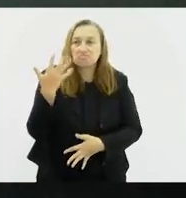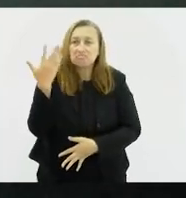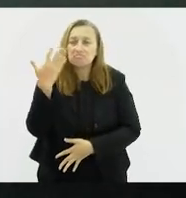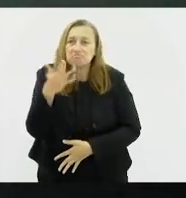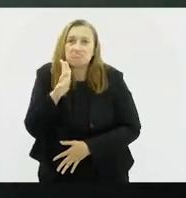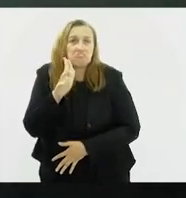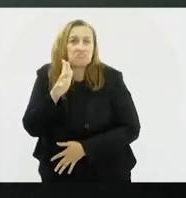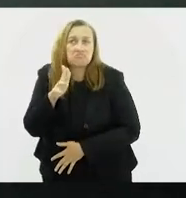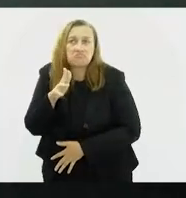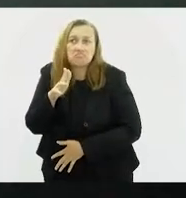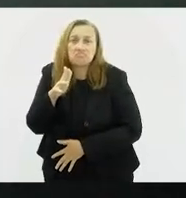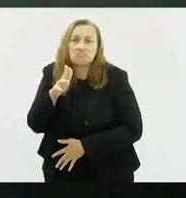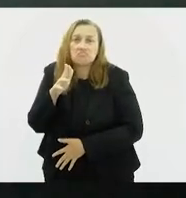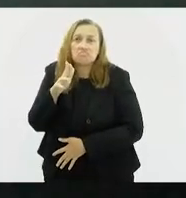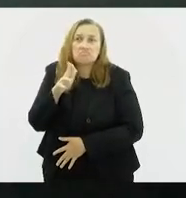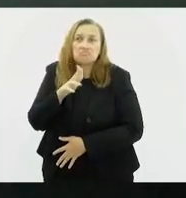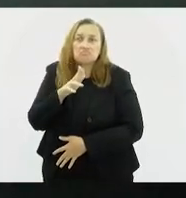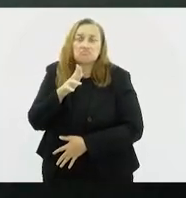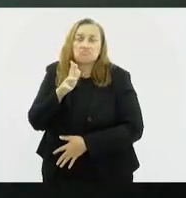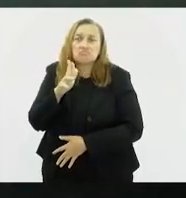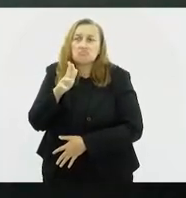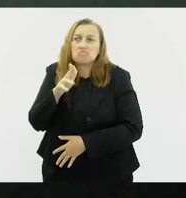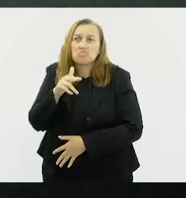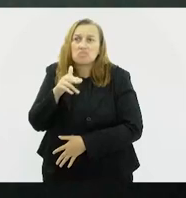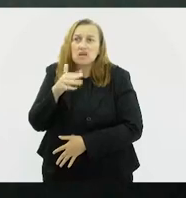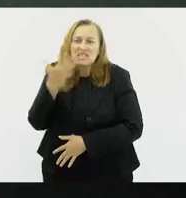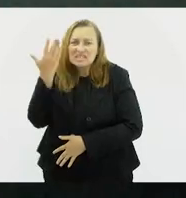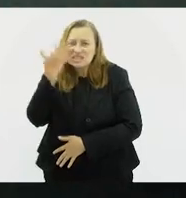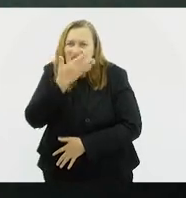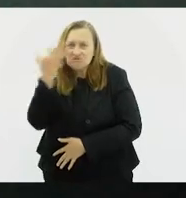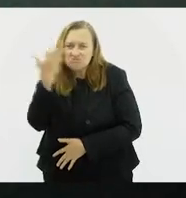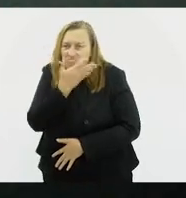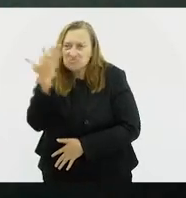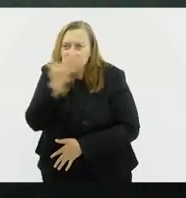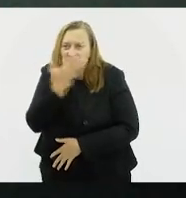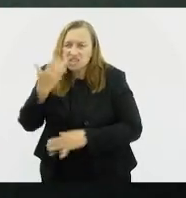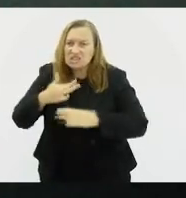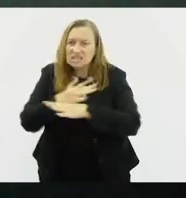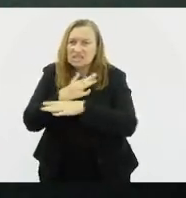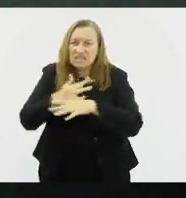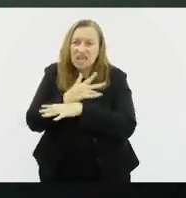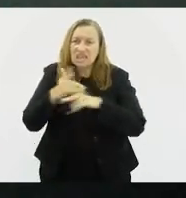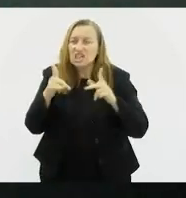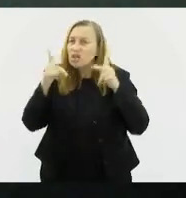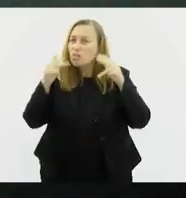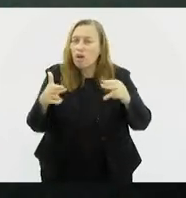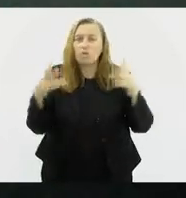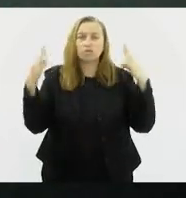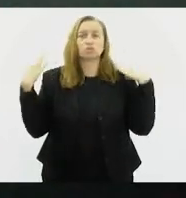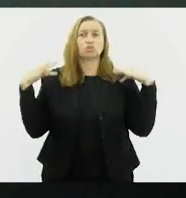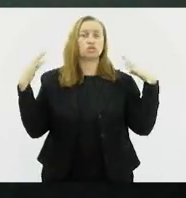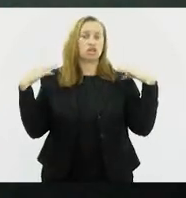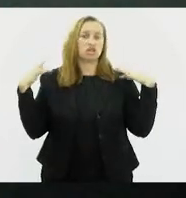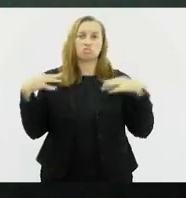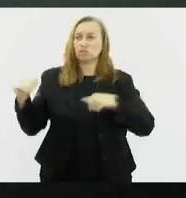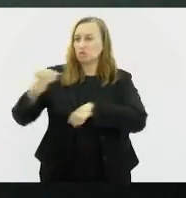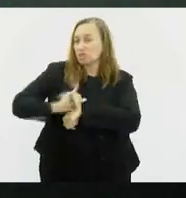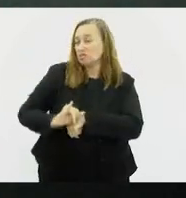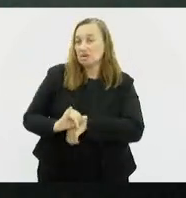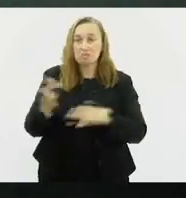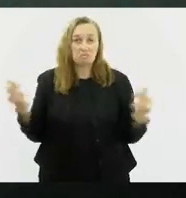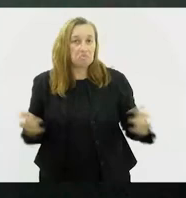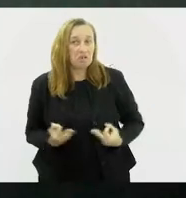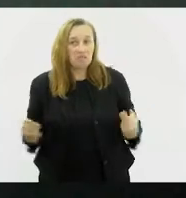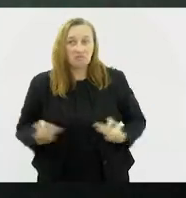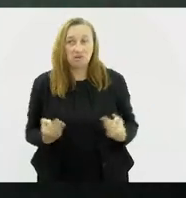nenhuma cidade, pelo menos que eu consegui ver, faz esse turismo. Então, isso é fantástico. As pessoas